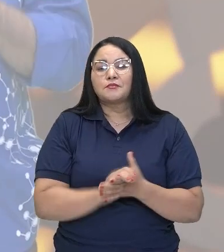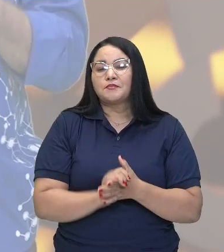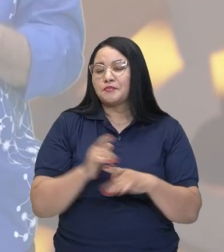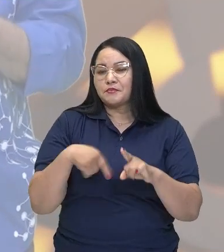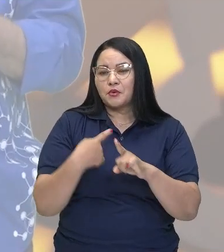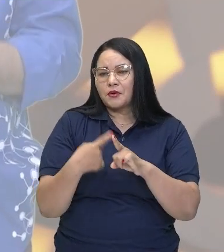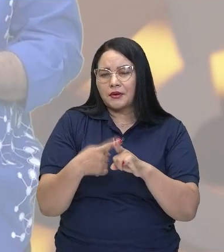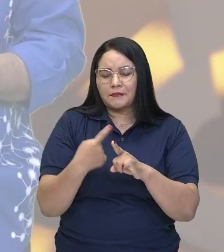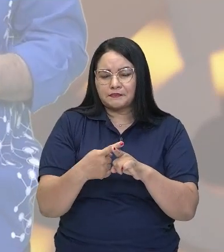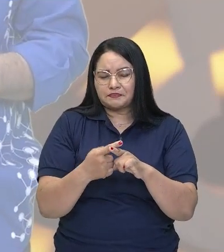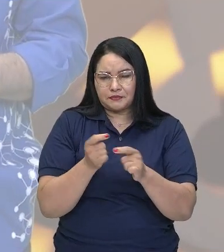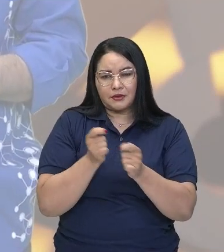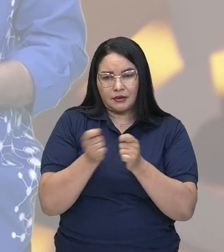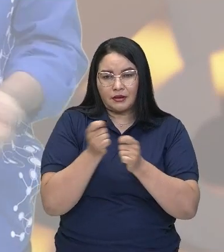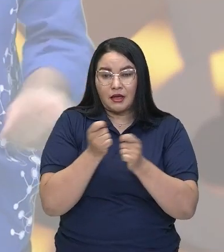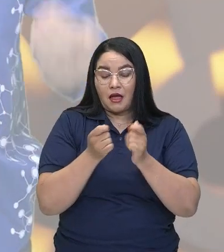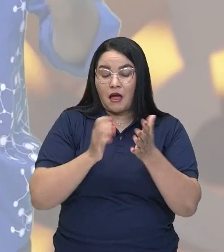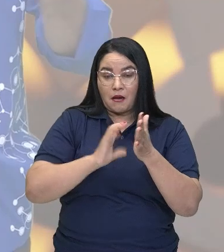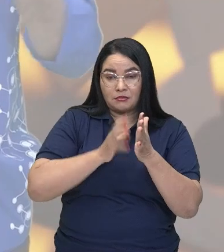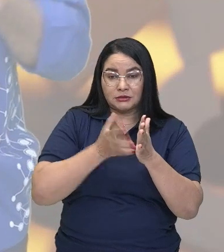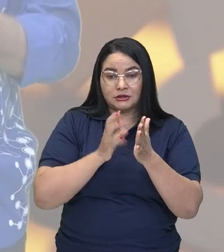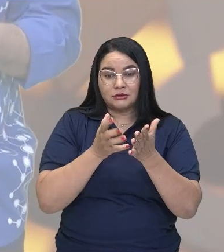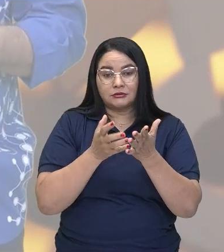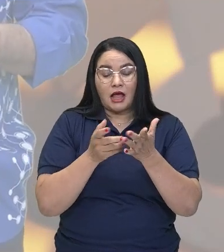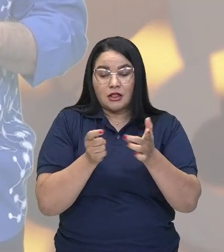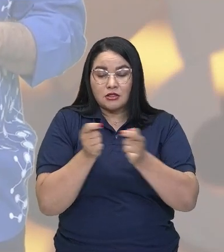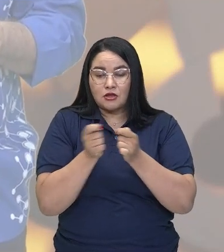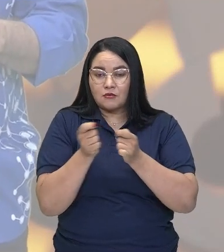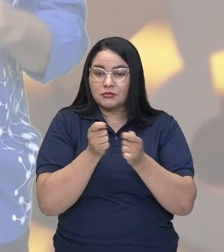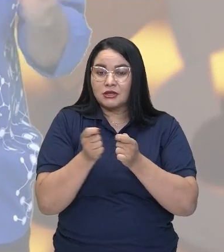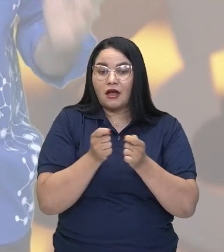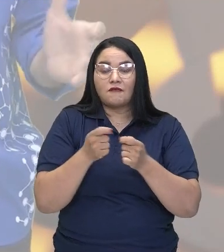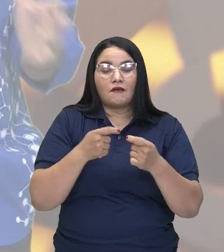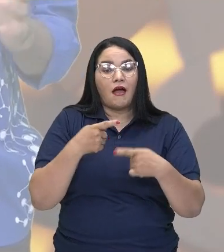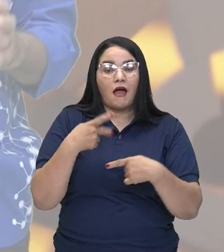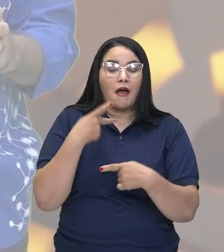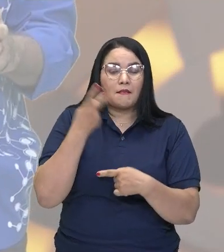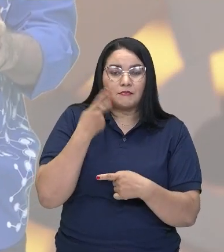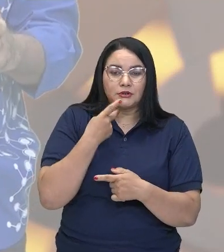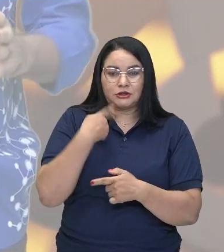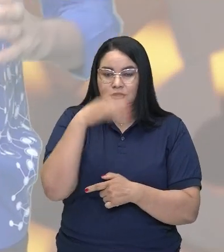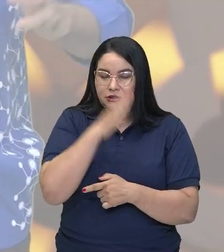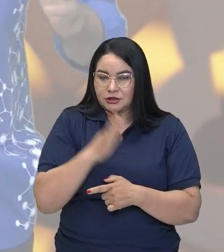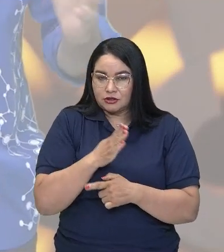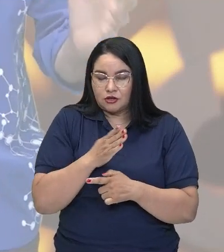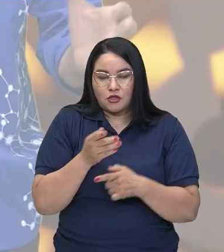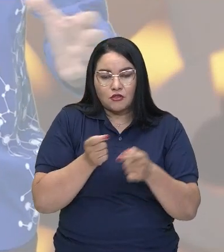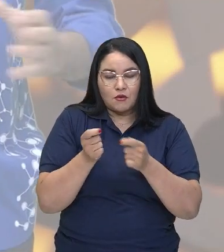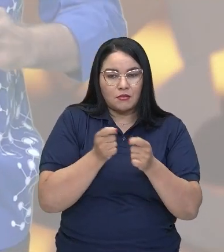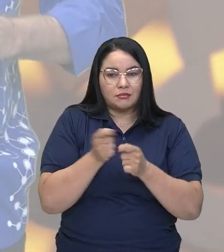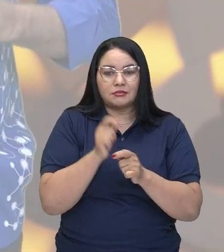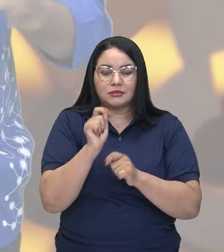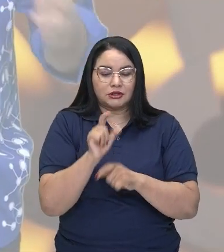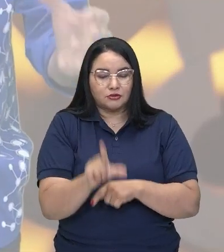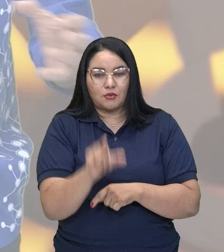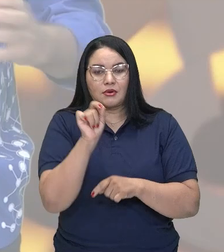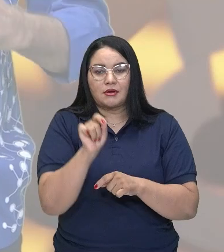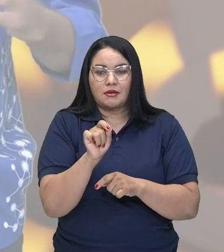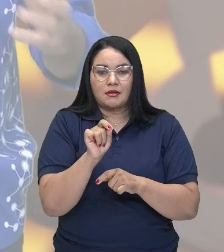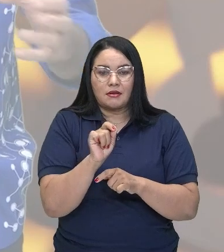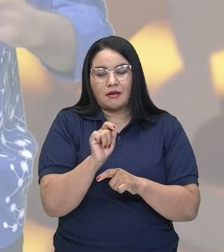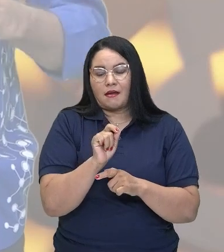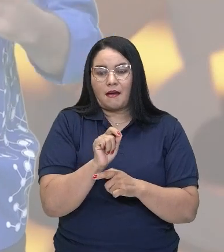partidos controlavam a política nacional, articulando-se para manter o poder. Então, eles iam sempre ali,